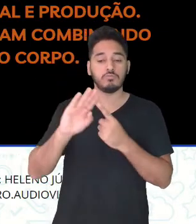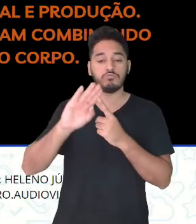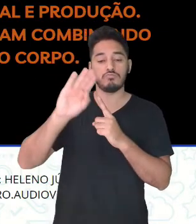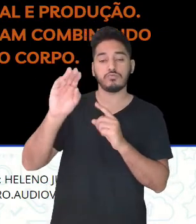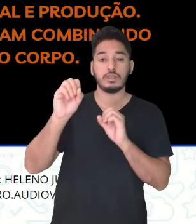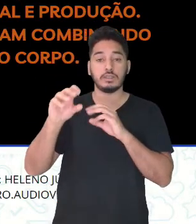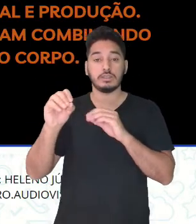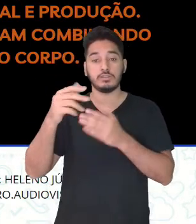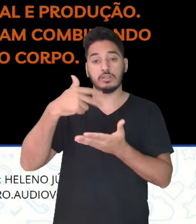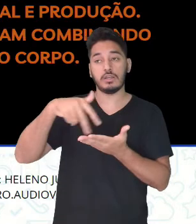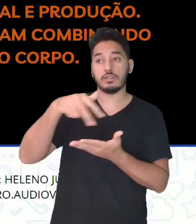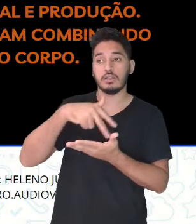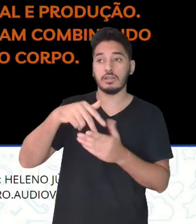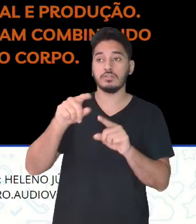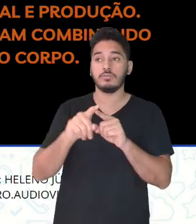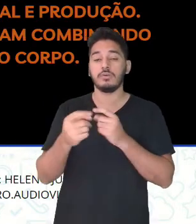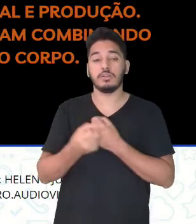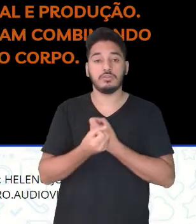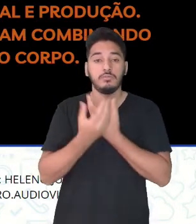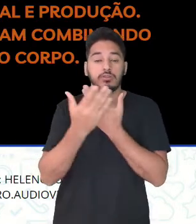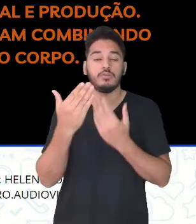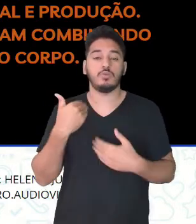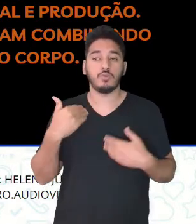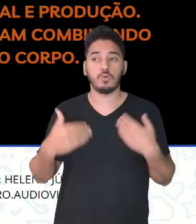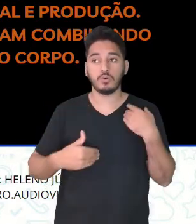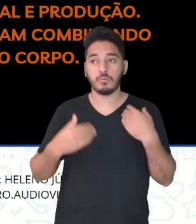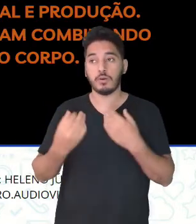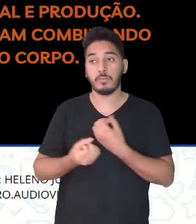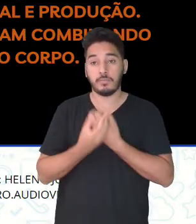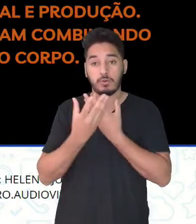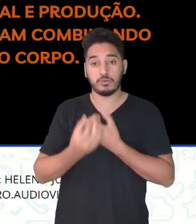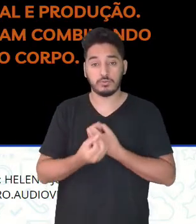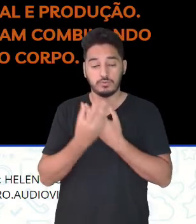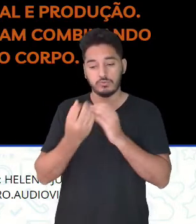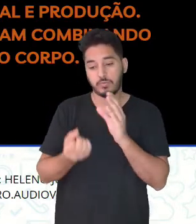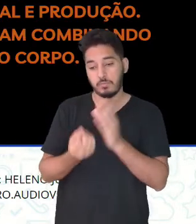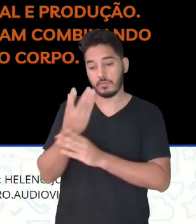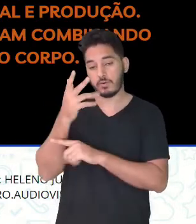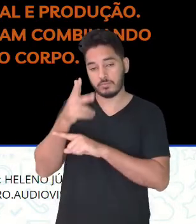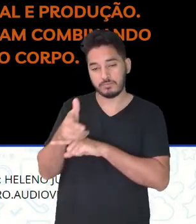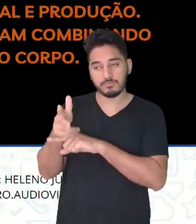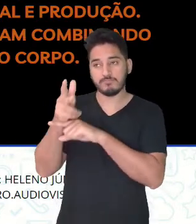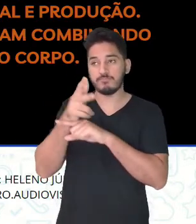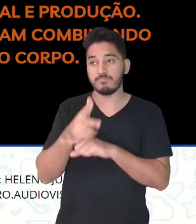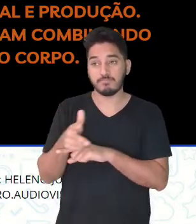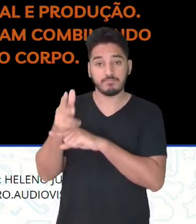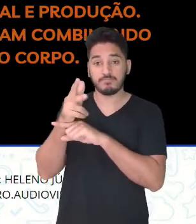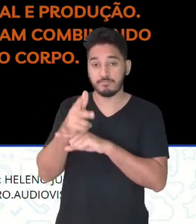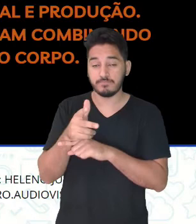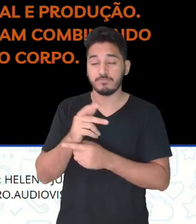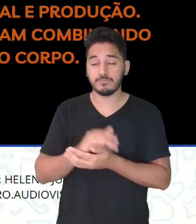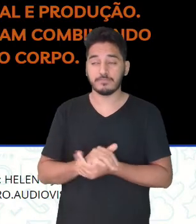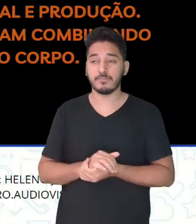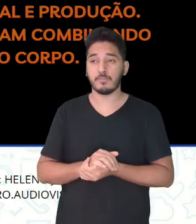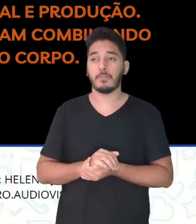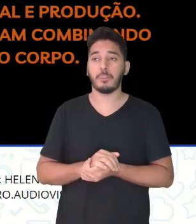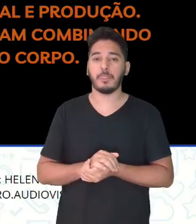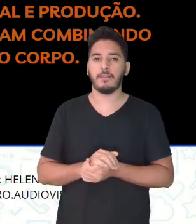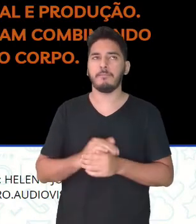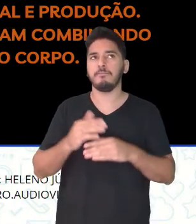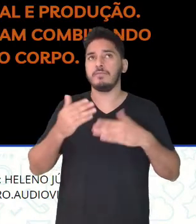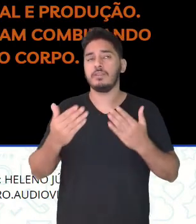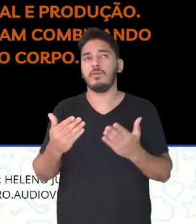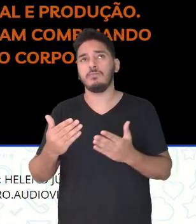da dança, com a expressão corporal, a produção também aí, né? Então,